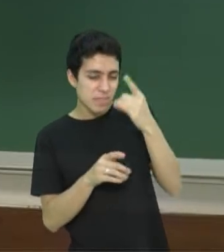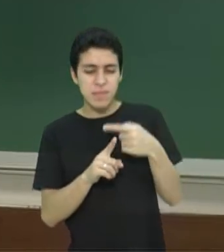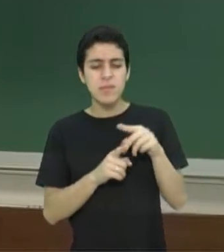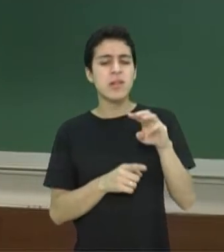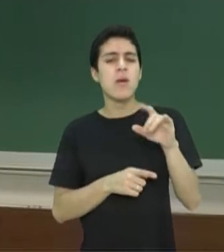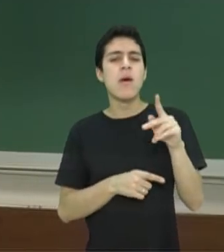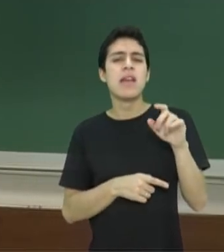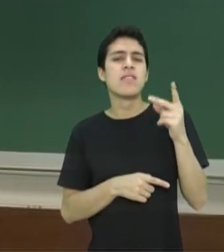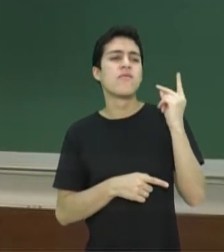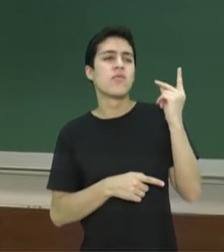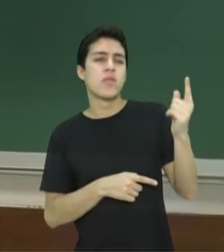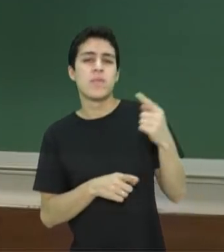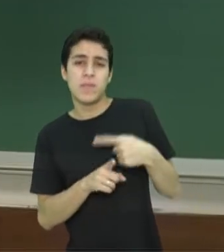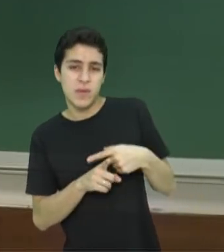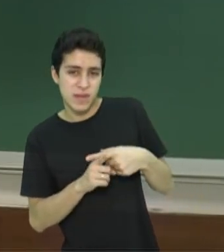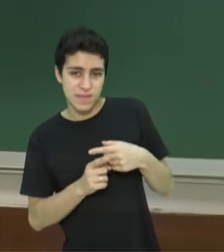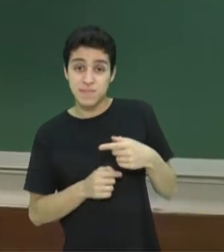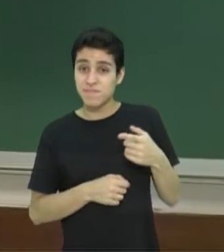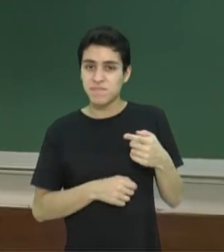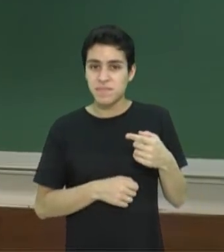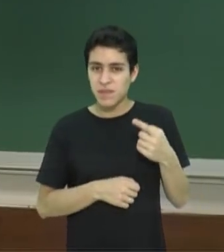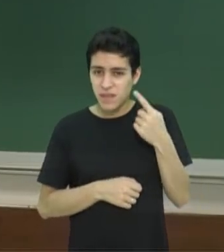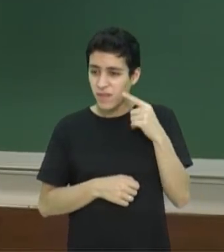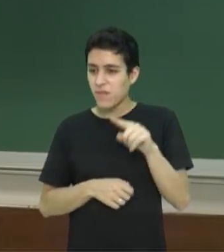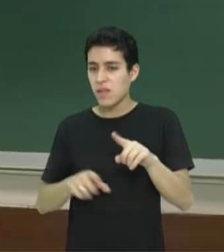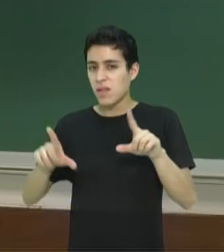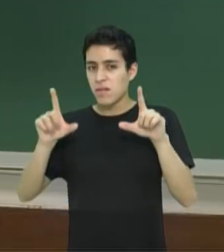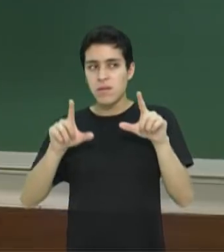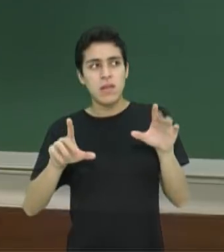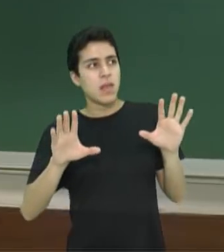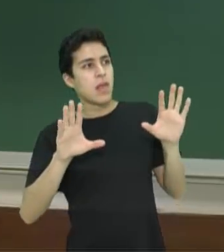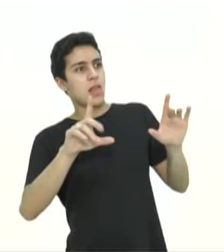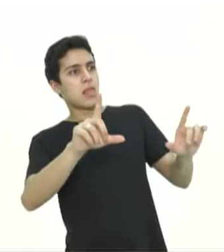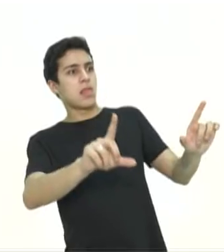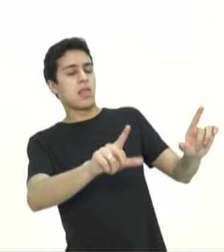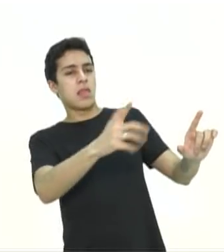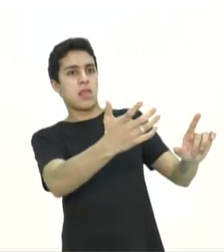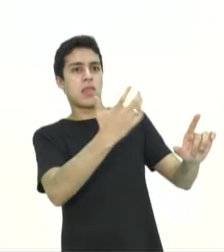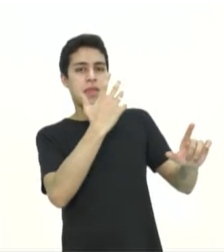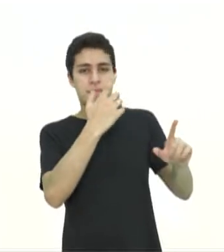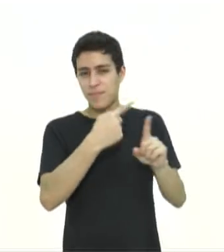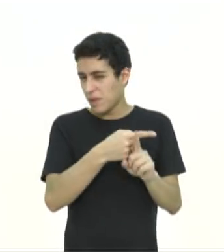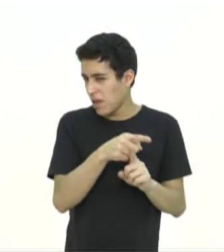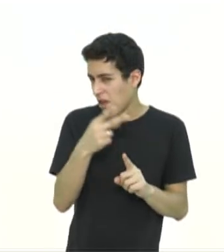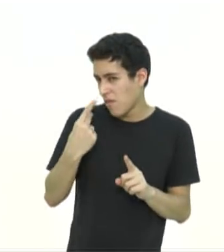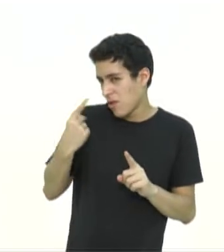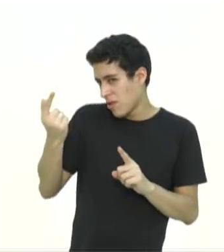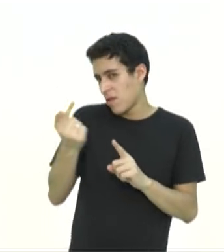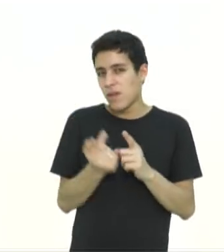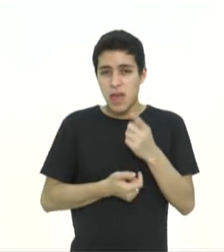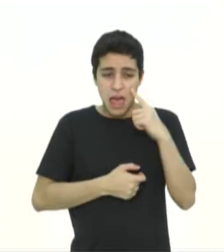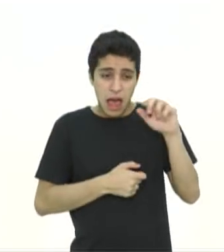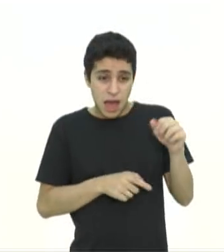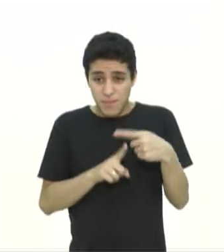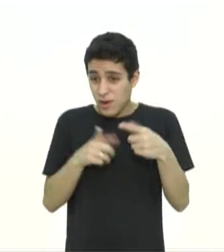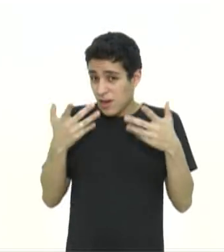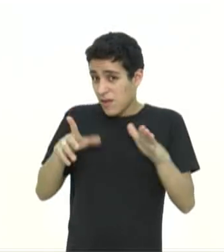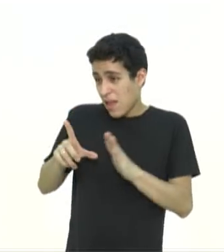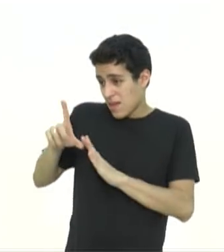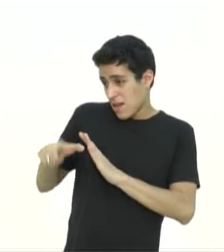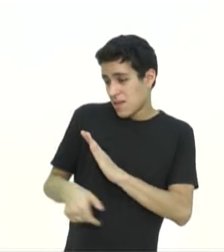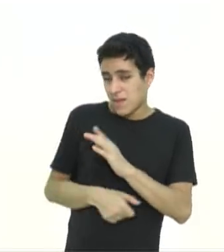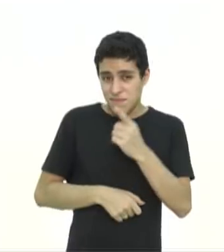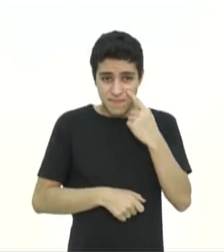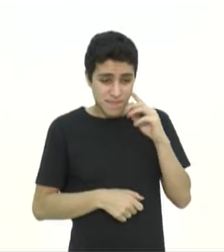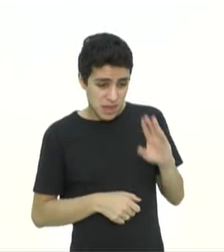Wesley fugiu? Vocês viram a cara dele de apavorado na hora que viu a televisão? Letra A, porque ele não queria se atrasar.